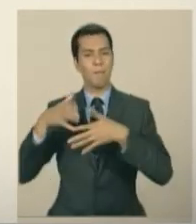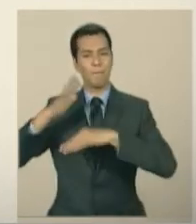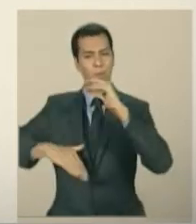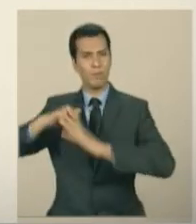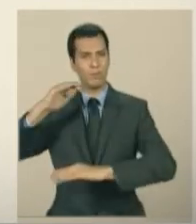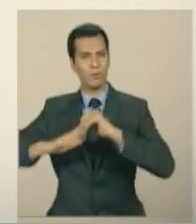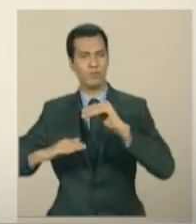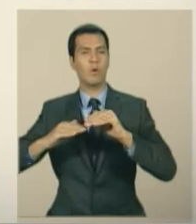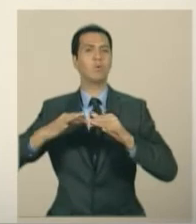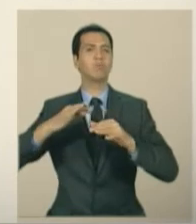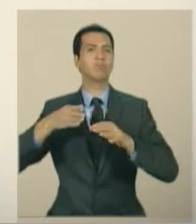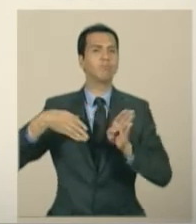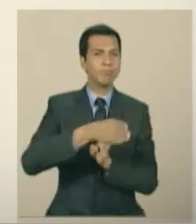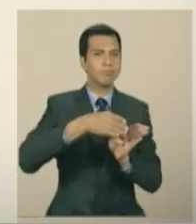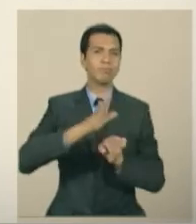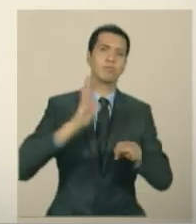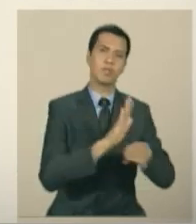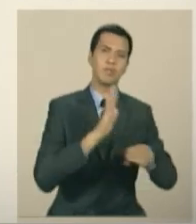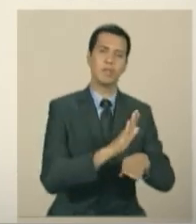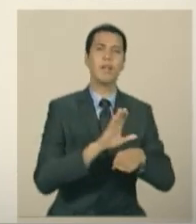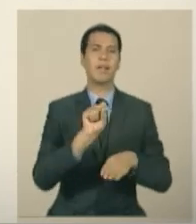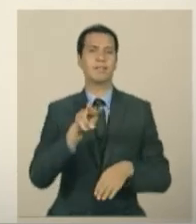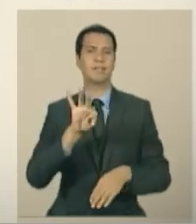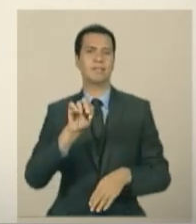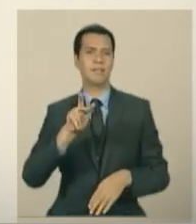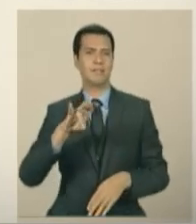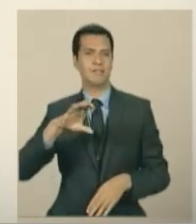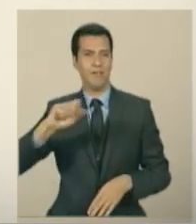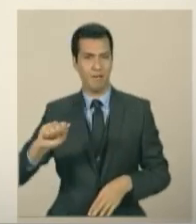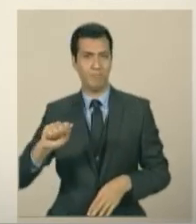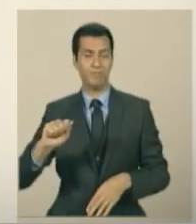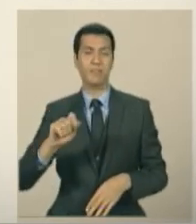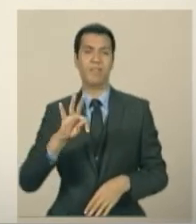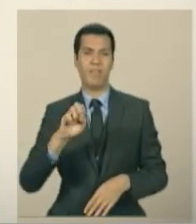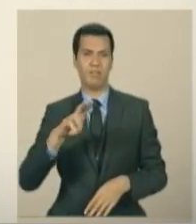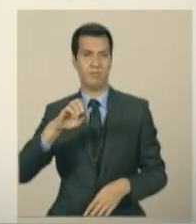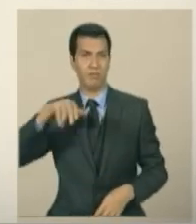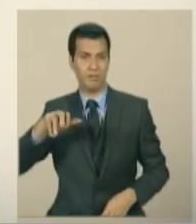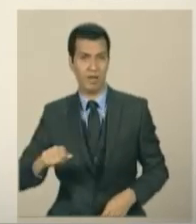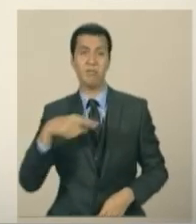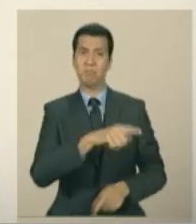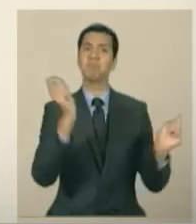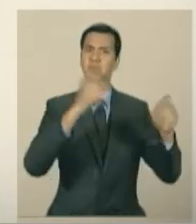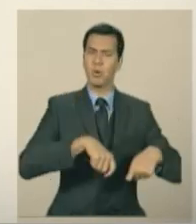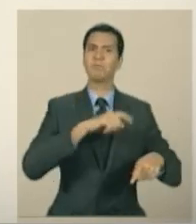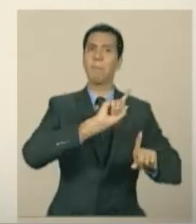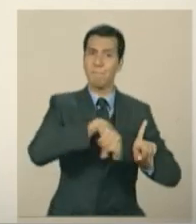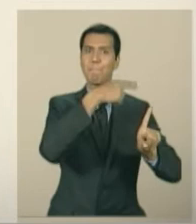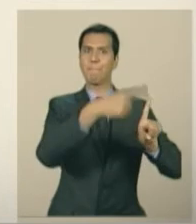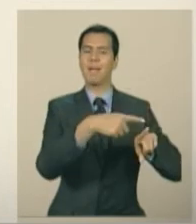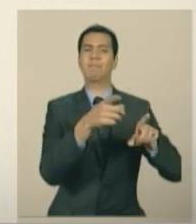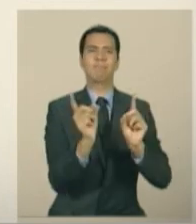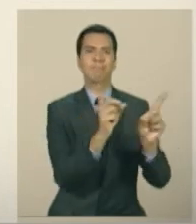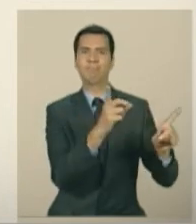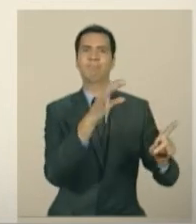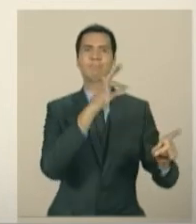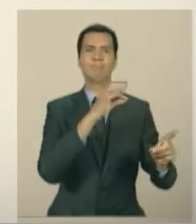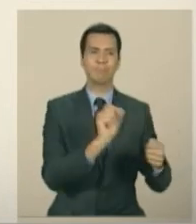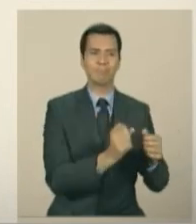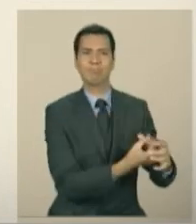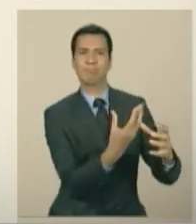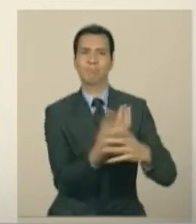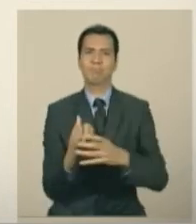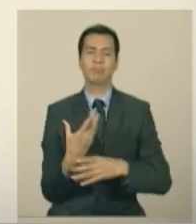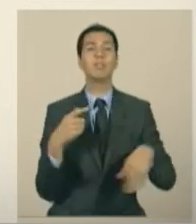possam produzir mais outra coisa Luciano é que estamos criando as condições para que esses agricultores possam